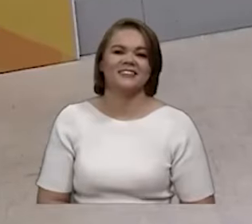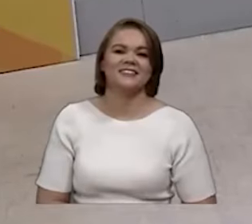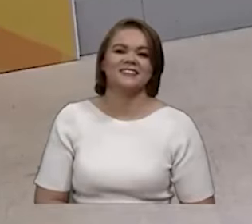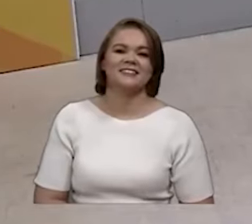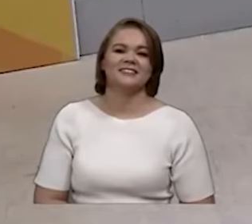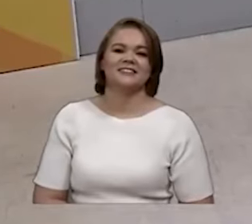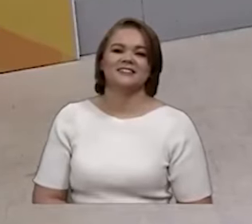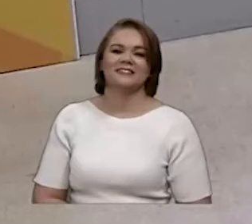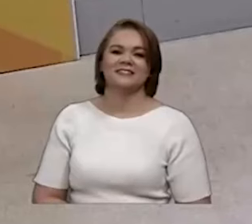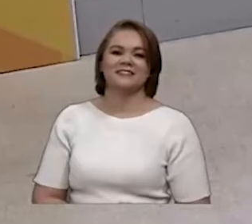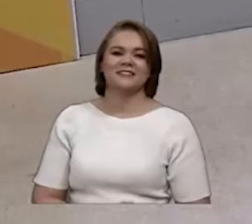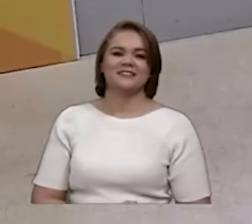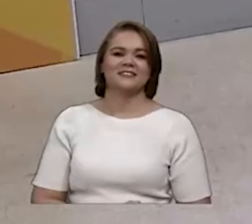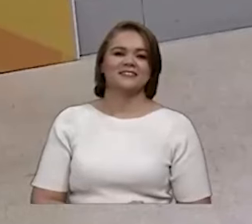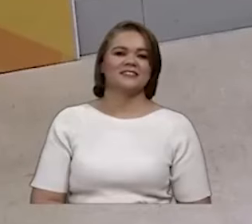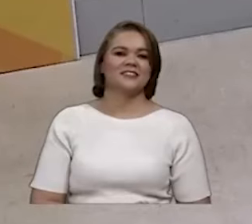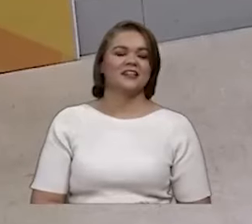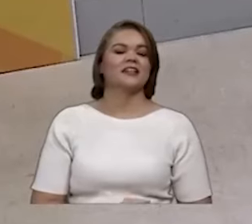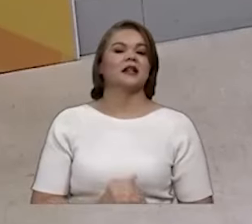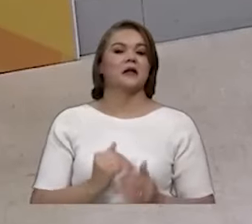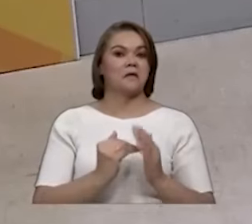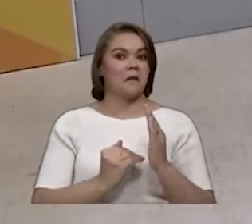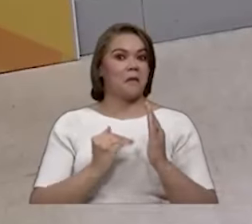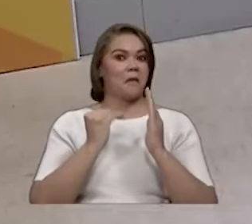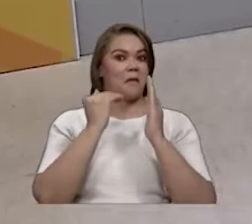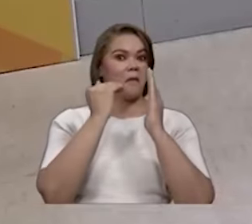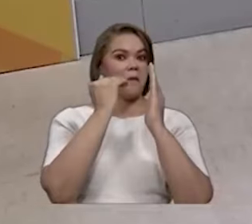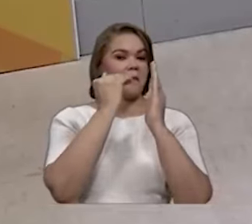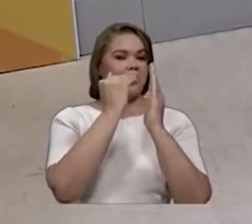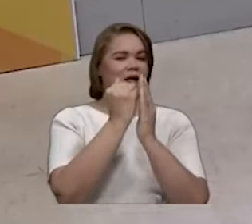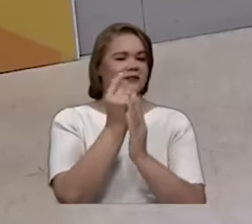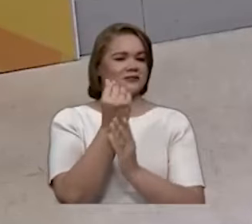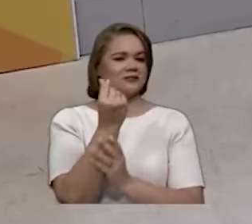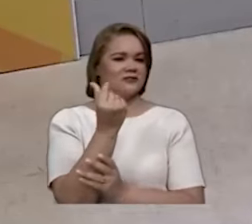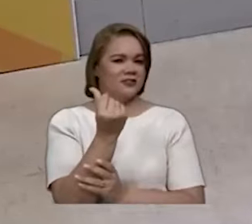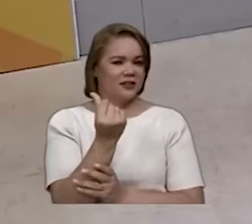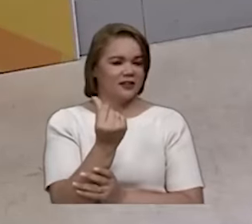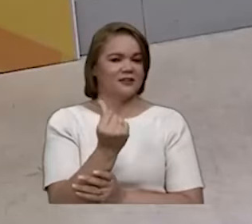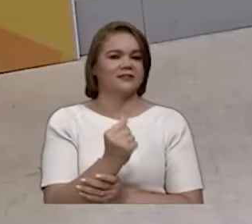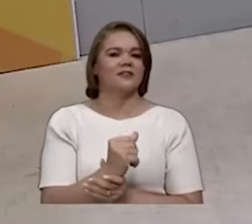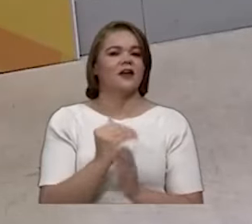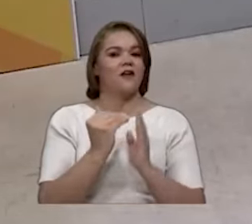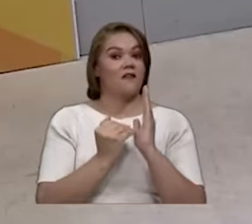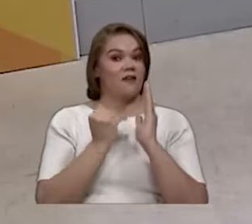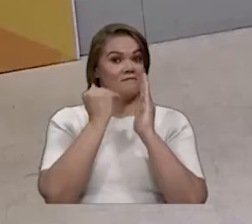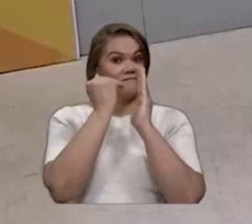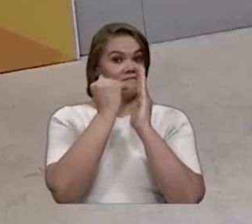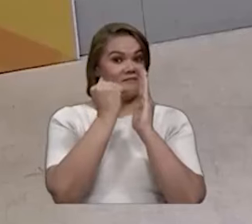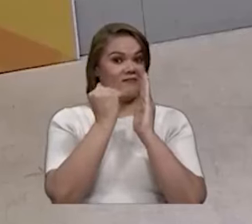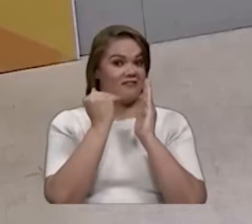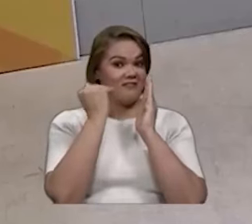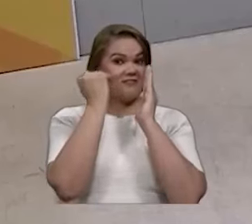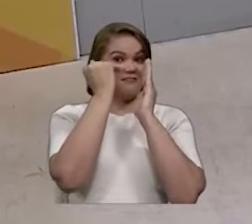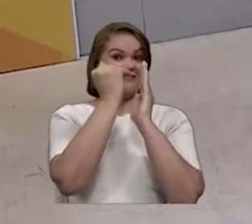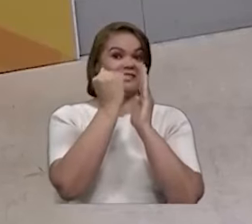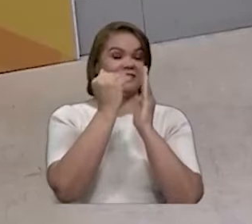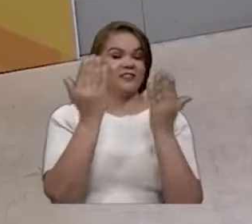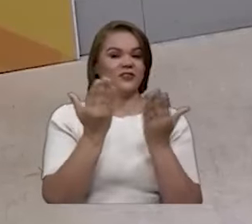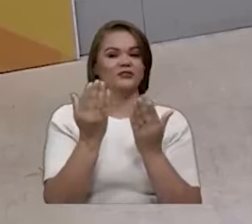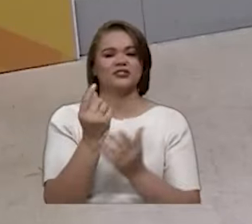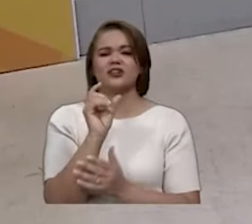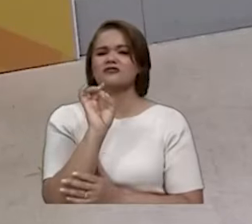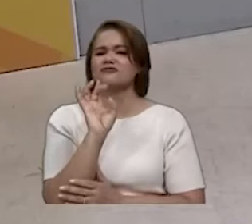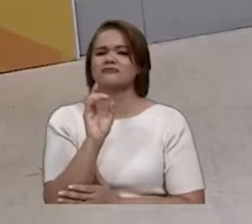Eita. Subiu o din-din, aumentou um cadinho aí. Bacana, hein? Din-din. E vai subindo. Hoje a Black Friday é só